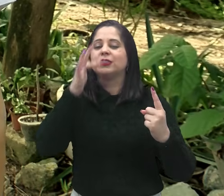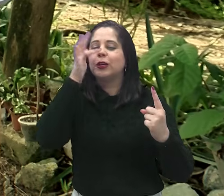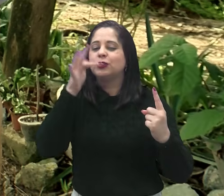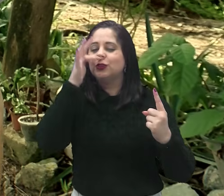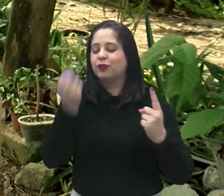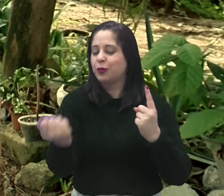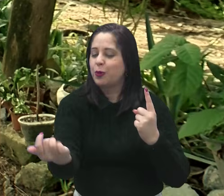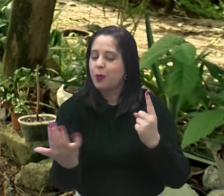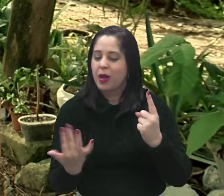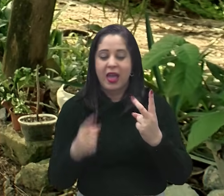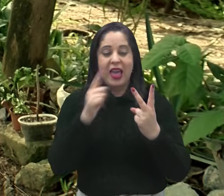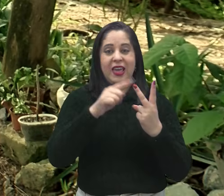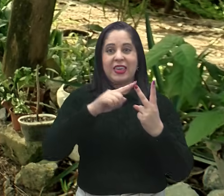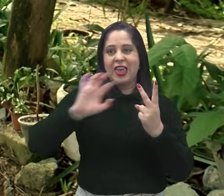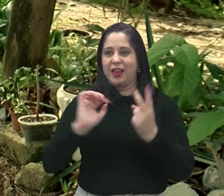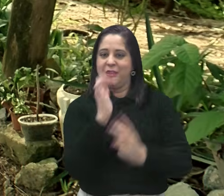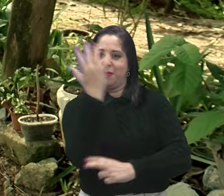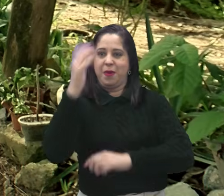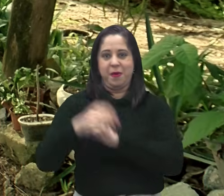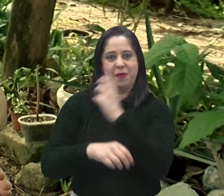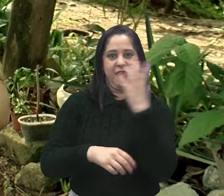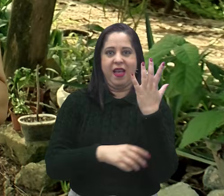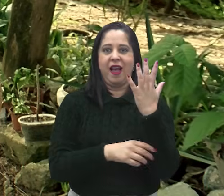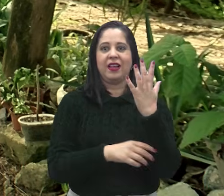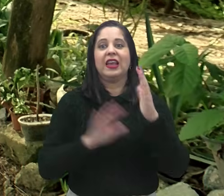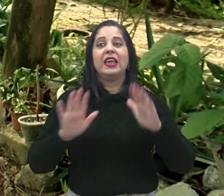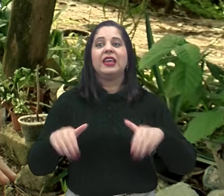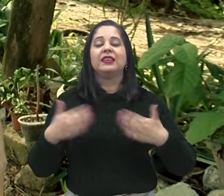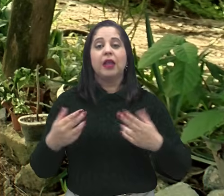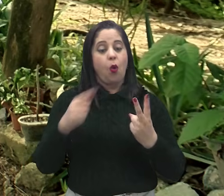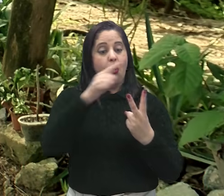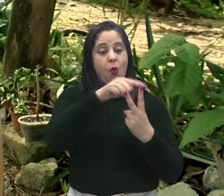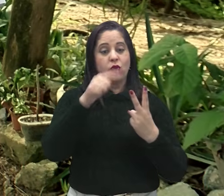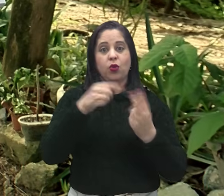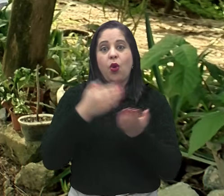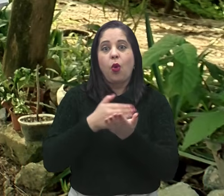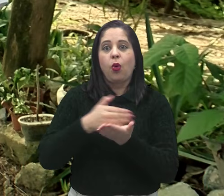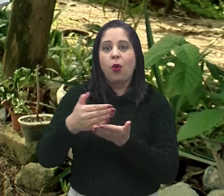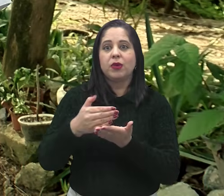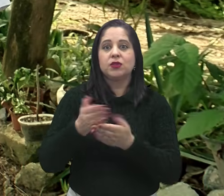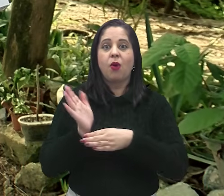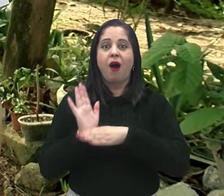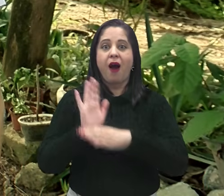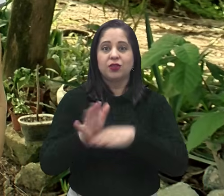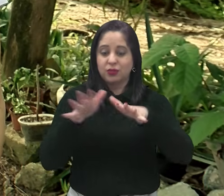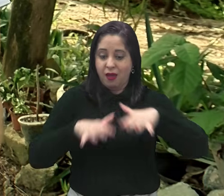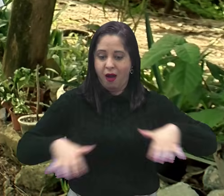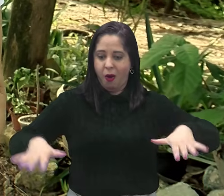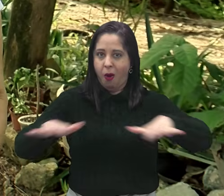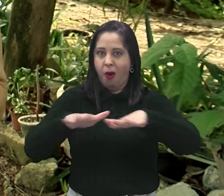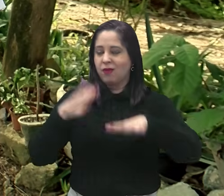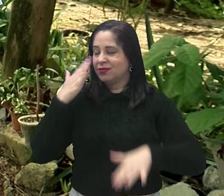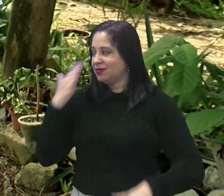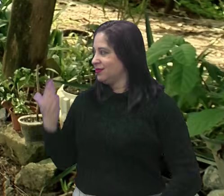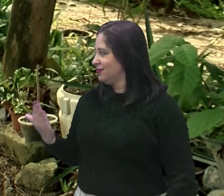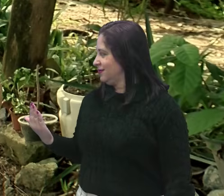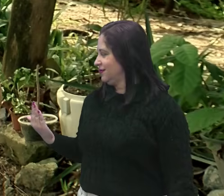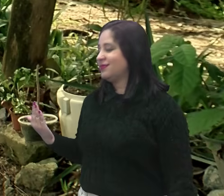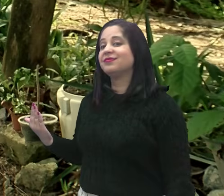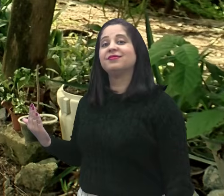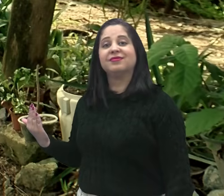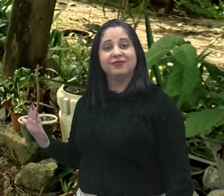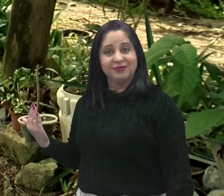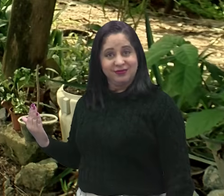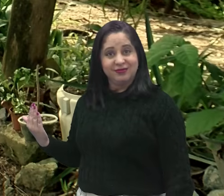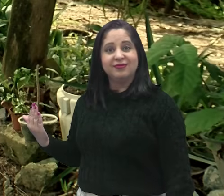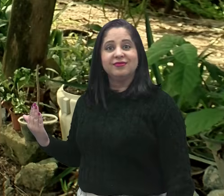Então veio sendo transformado esse ambiente que nós temos aqui assim, dentro do coração da gente, a